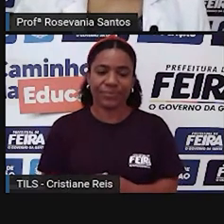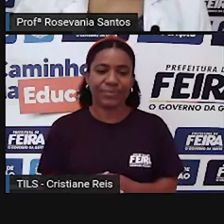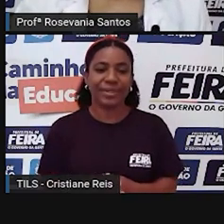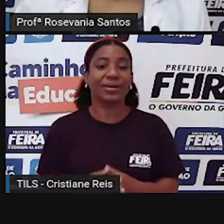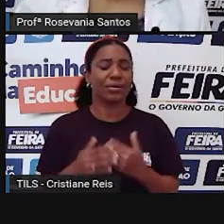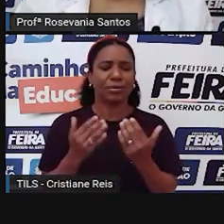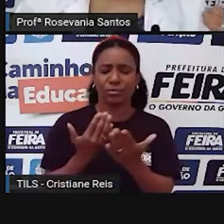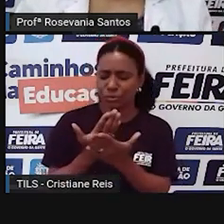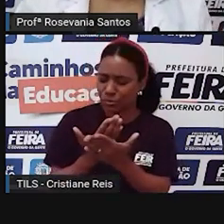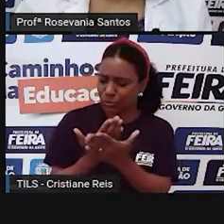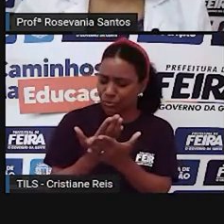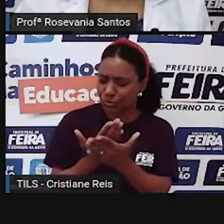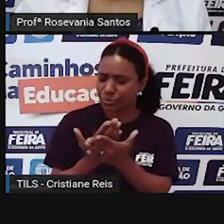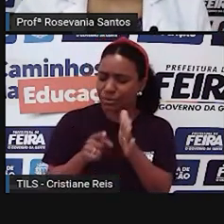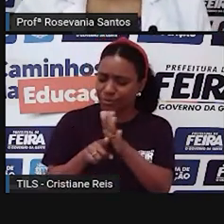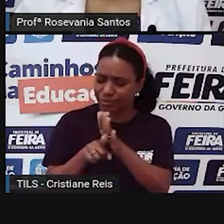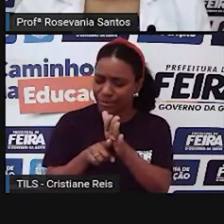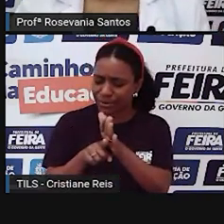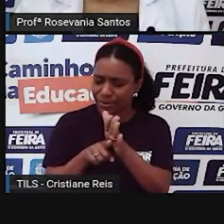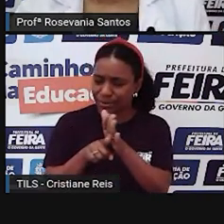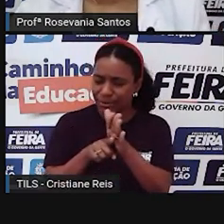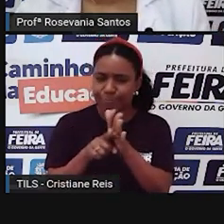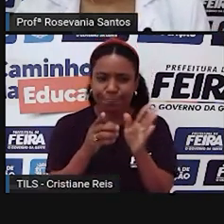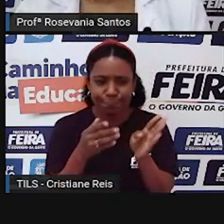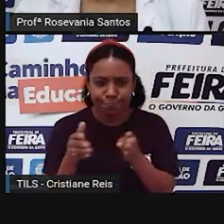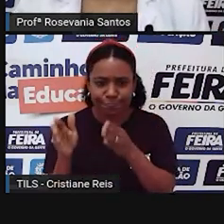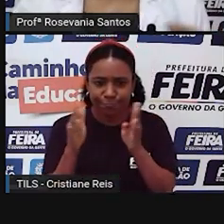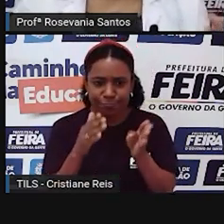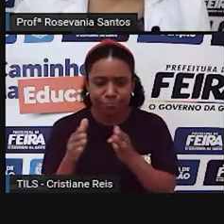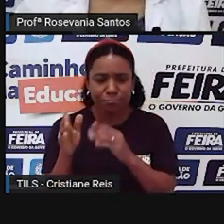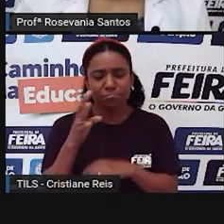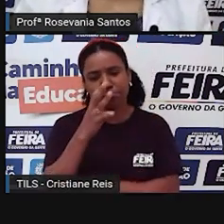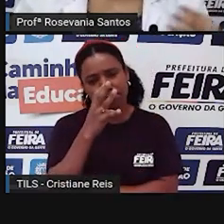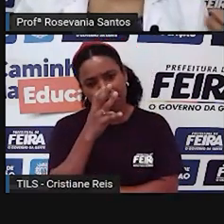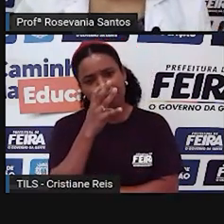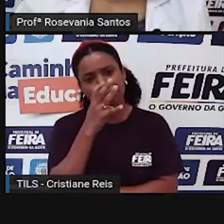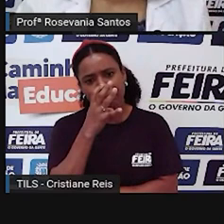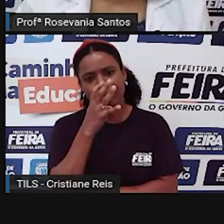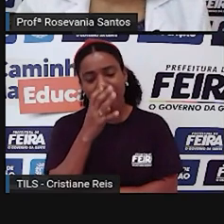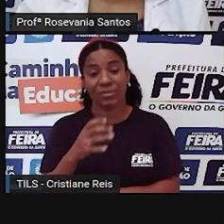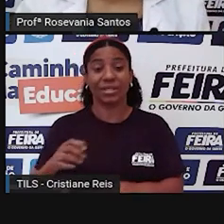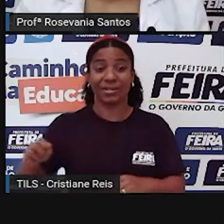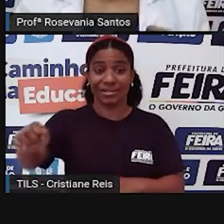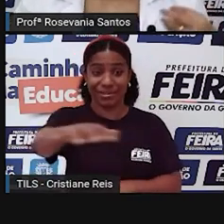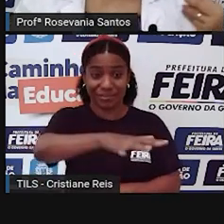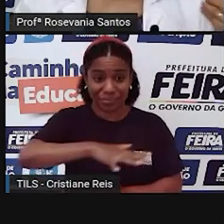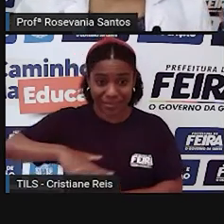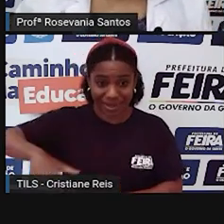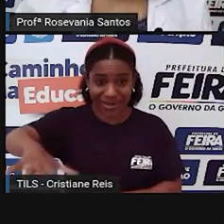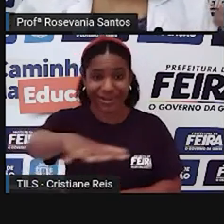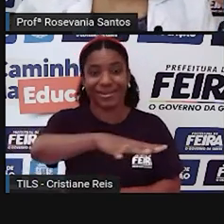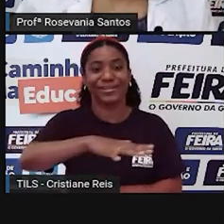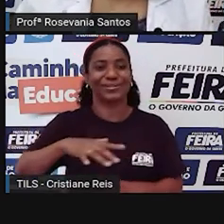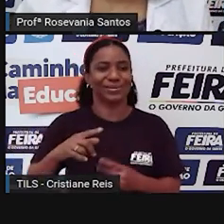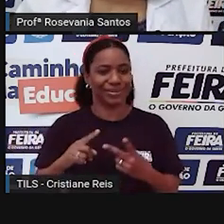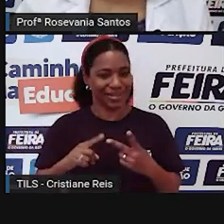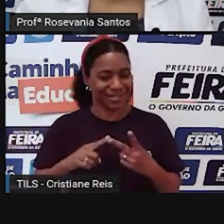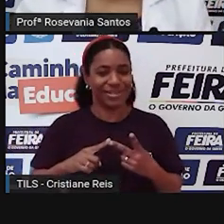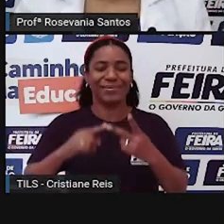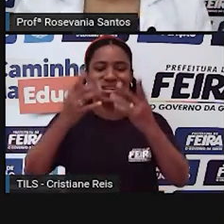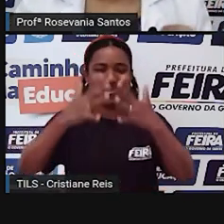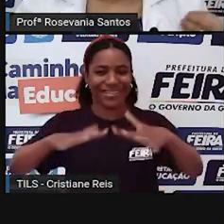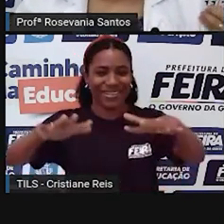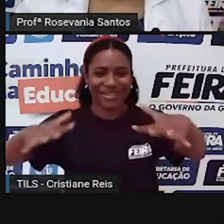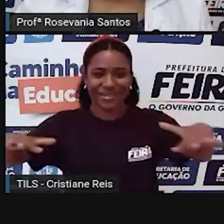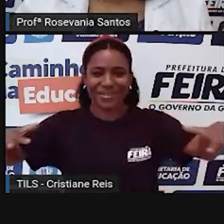geográfico, você vai acompanhar, você vai estar sempre ouvindo a expressão espaço geográfico, a palavrinha